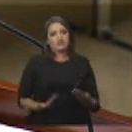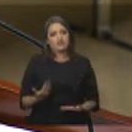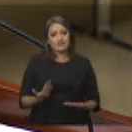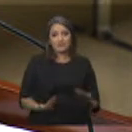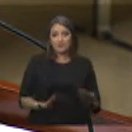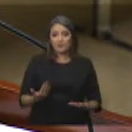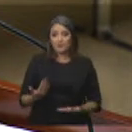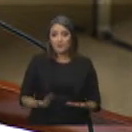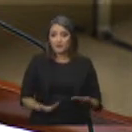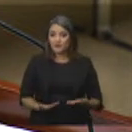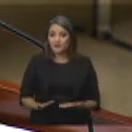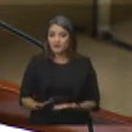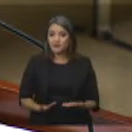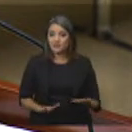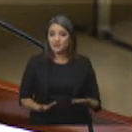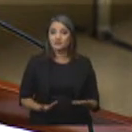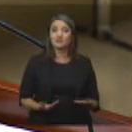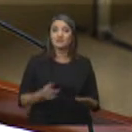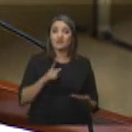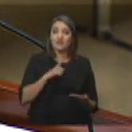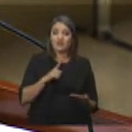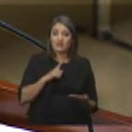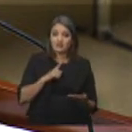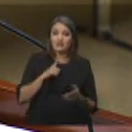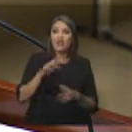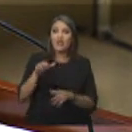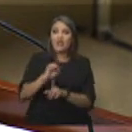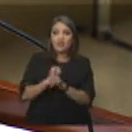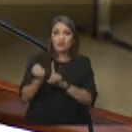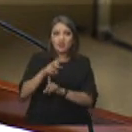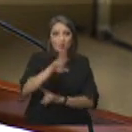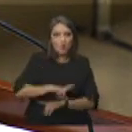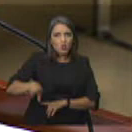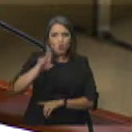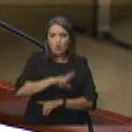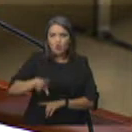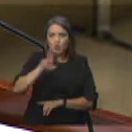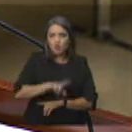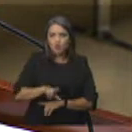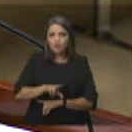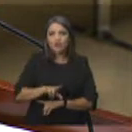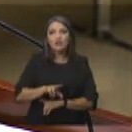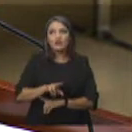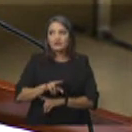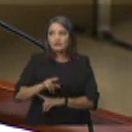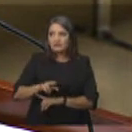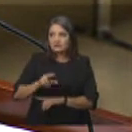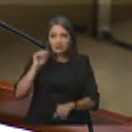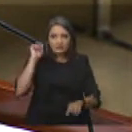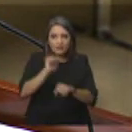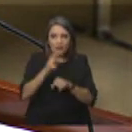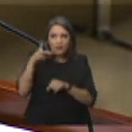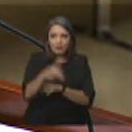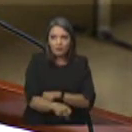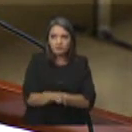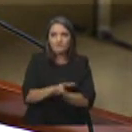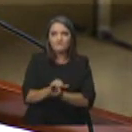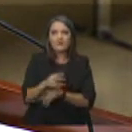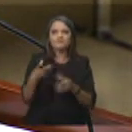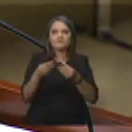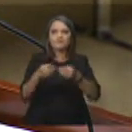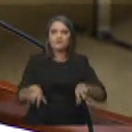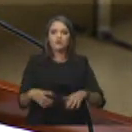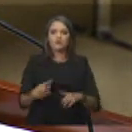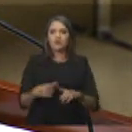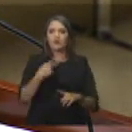têm a ampla utilização pela sociedade, serão diretamente impactados, já que não poderemos fazer mais